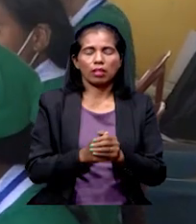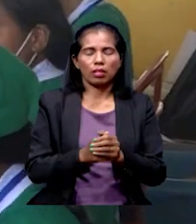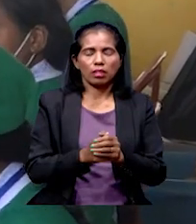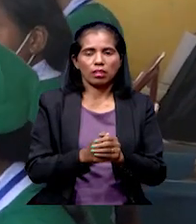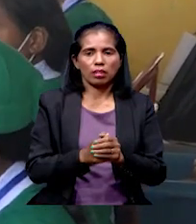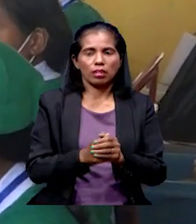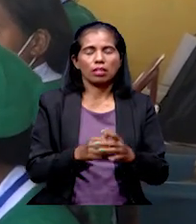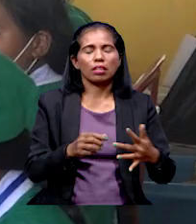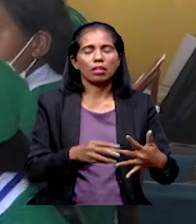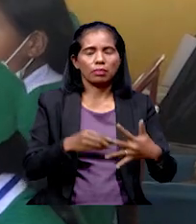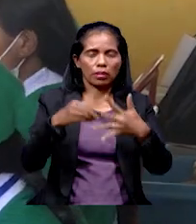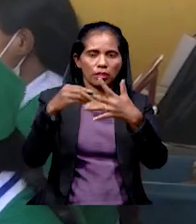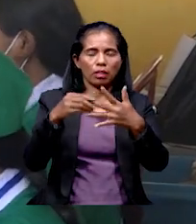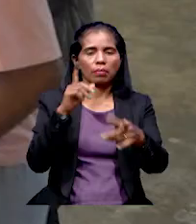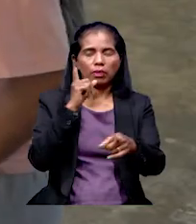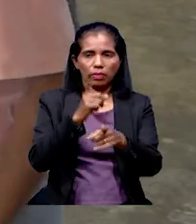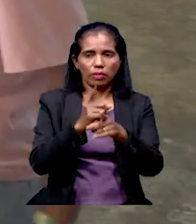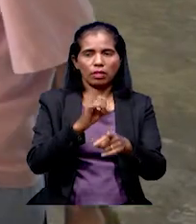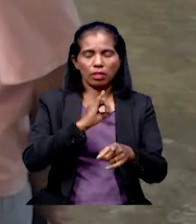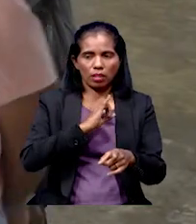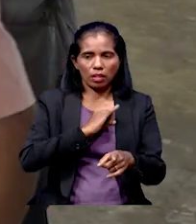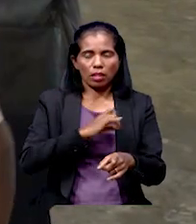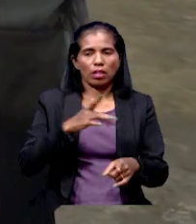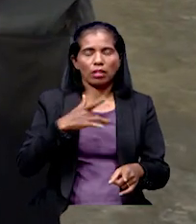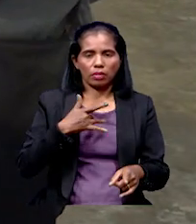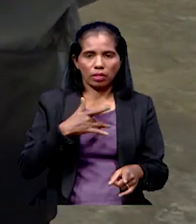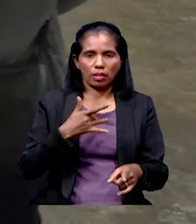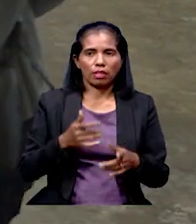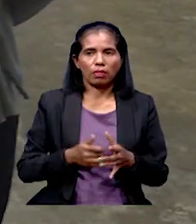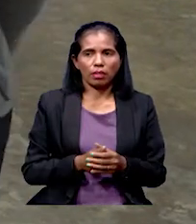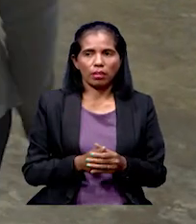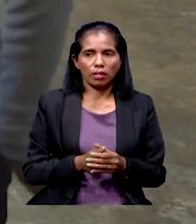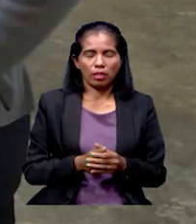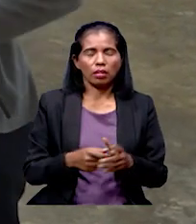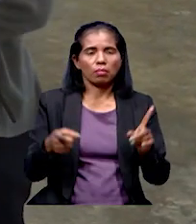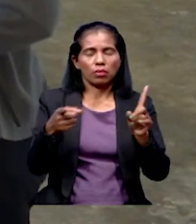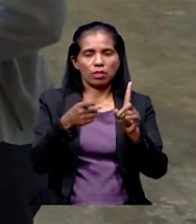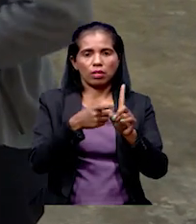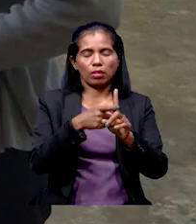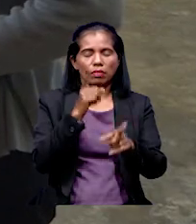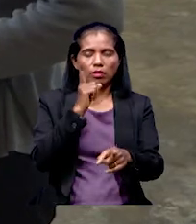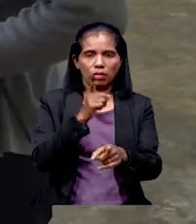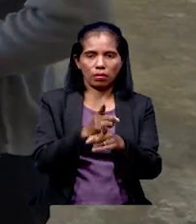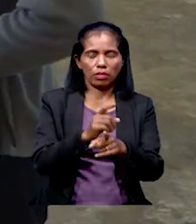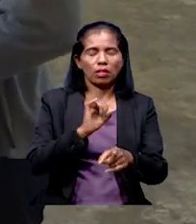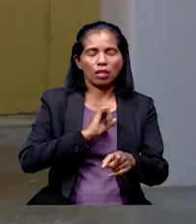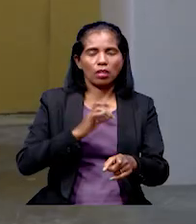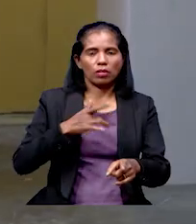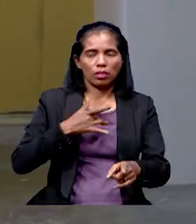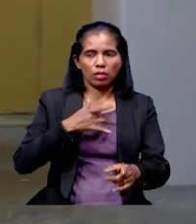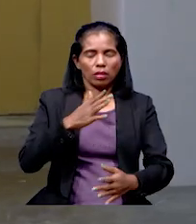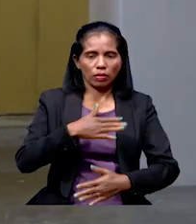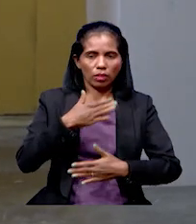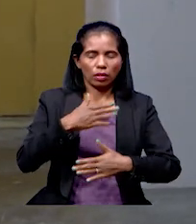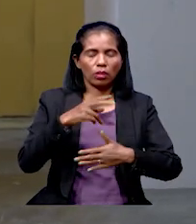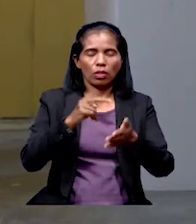oficialmente formalmente house sente positivo to teves entusiasmado ho